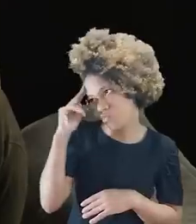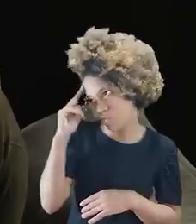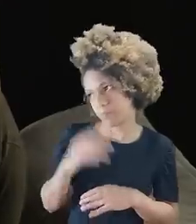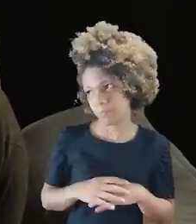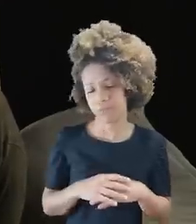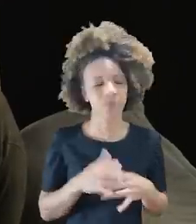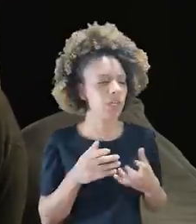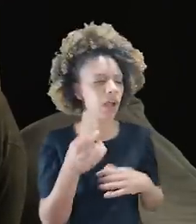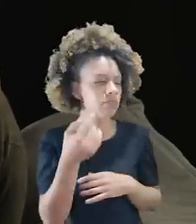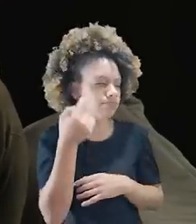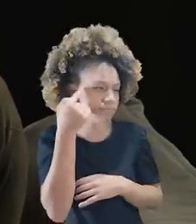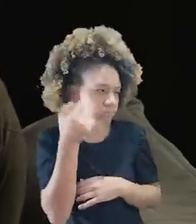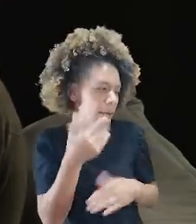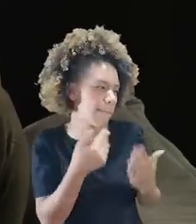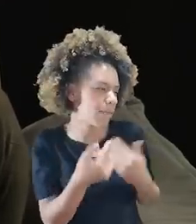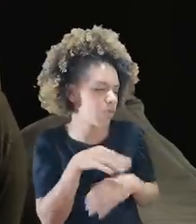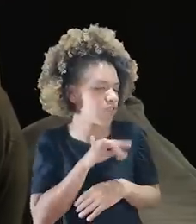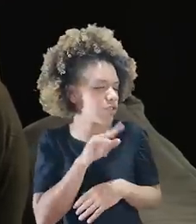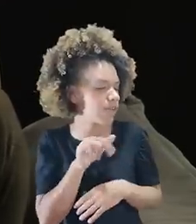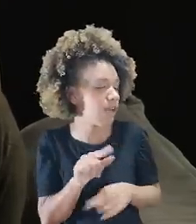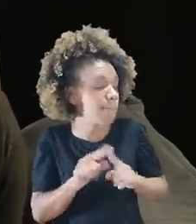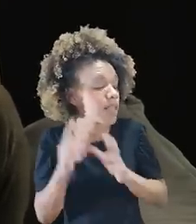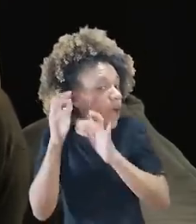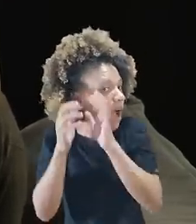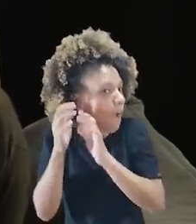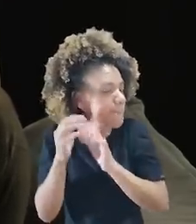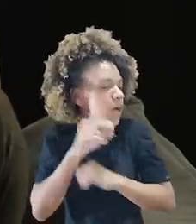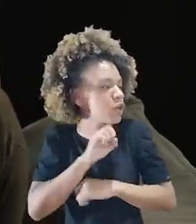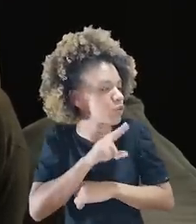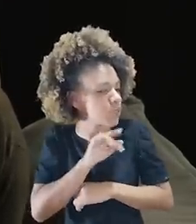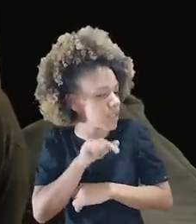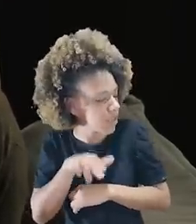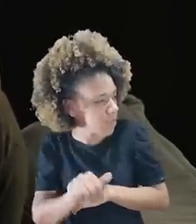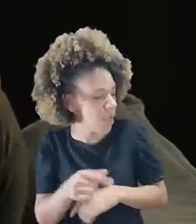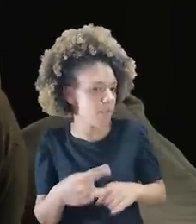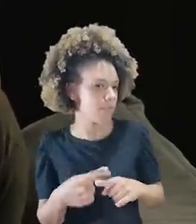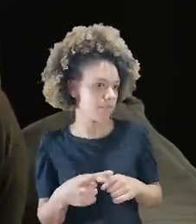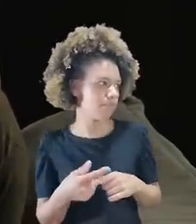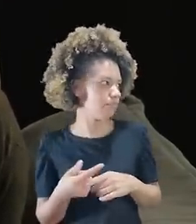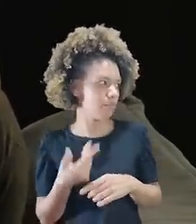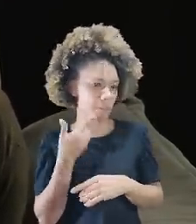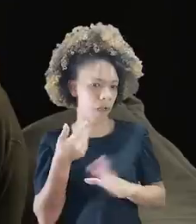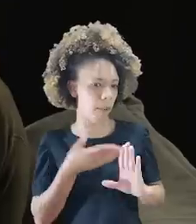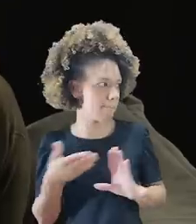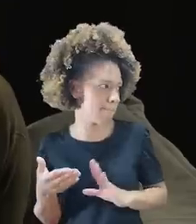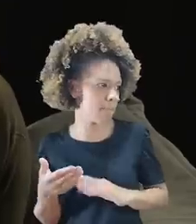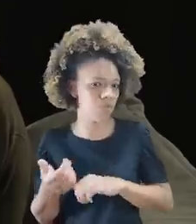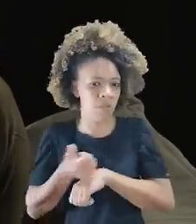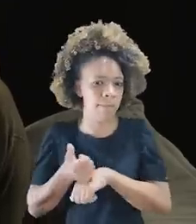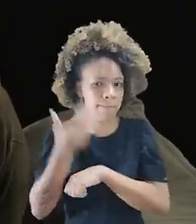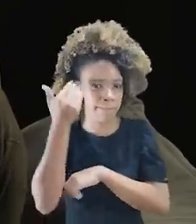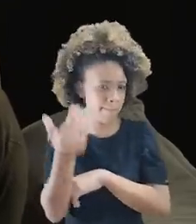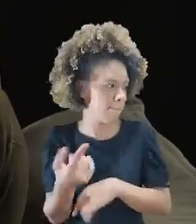e eu queria entender da sua cabeça o papo para mim não é nem da Tiazinha é a cabeça da Susana porque você tá ali cara no melhor momento da tua carreira digamos